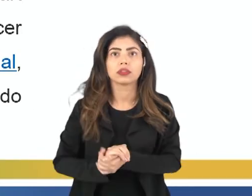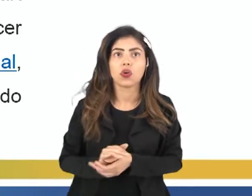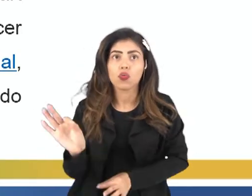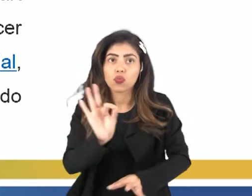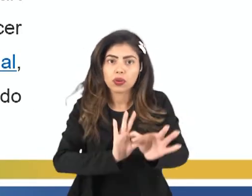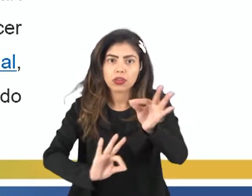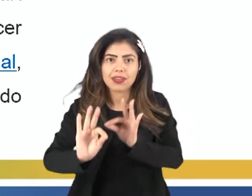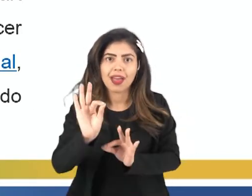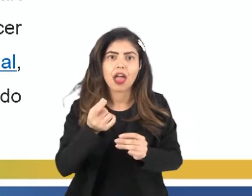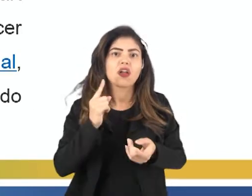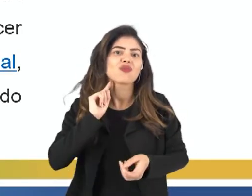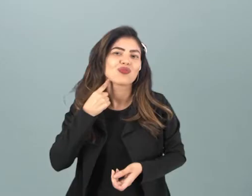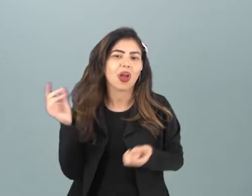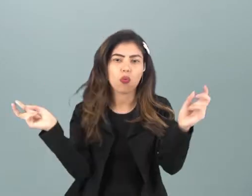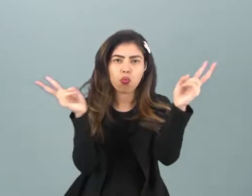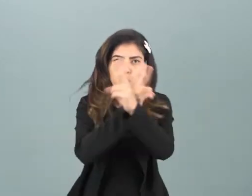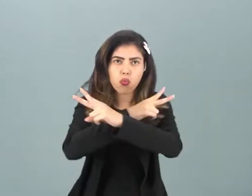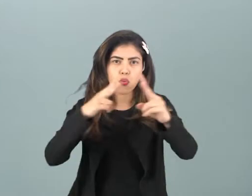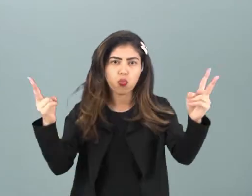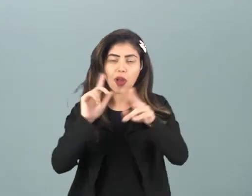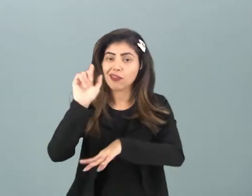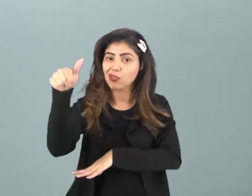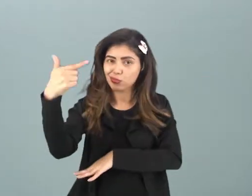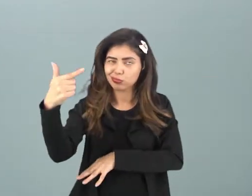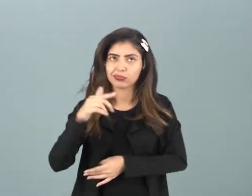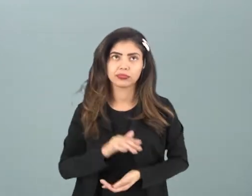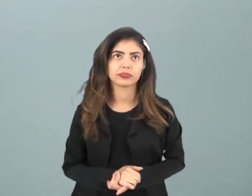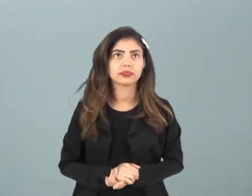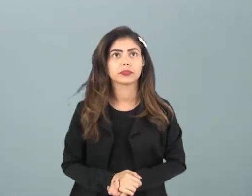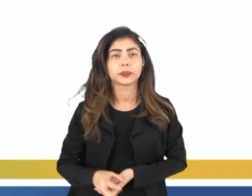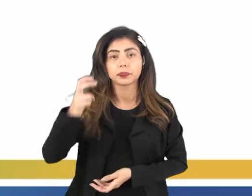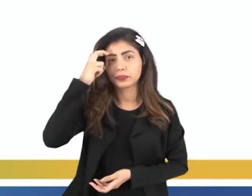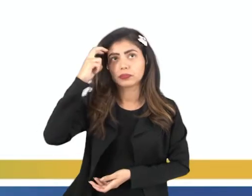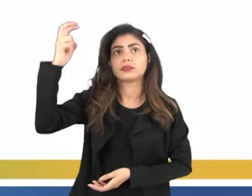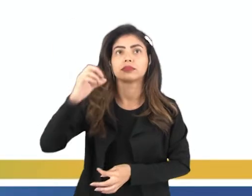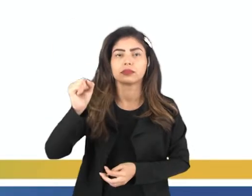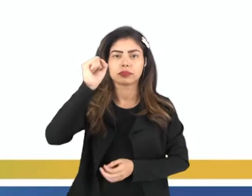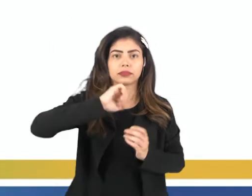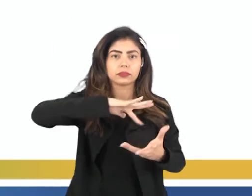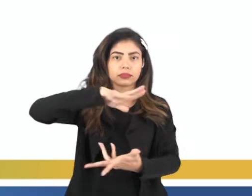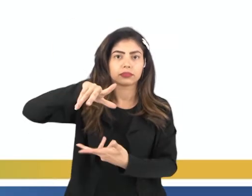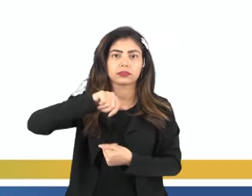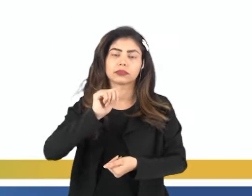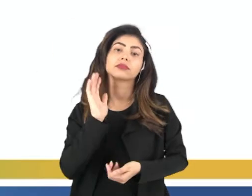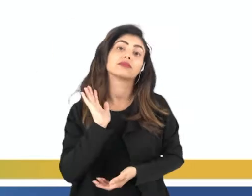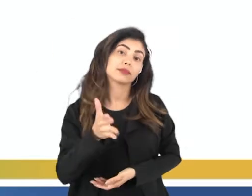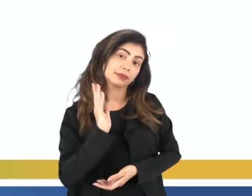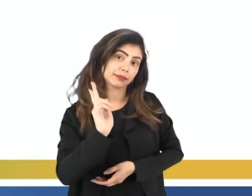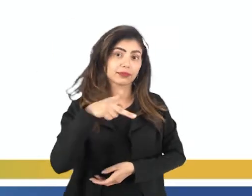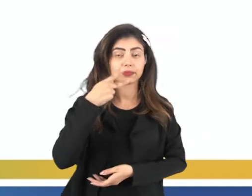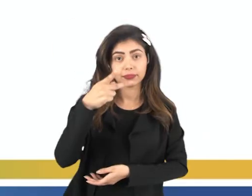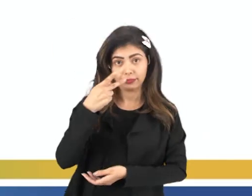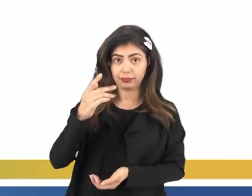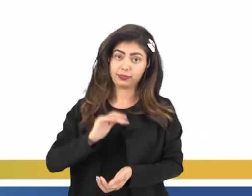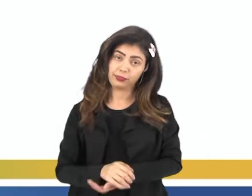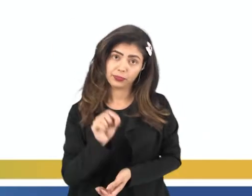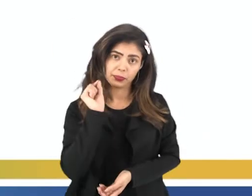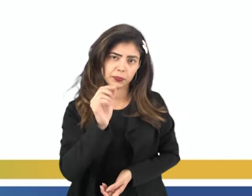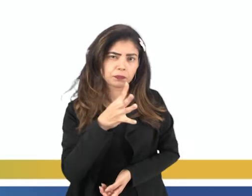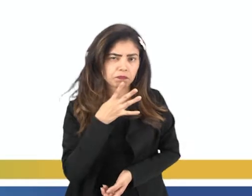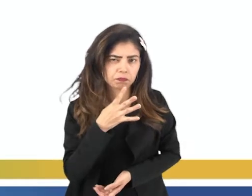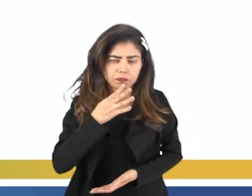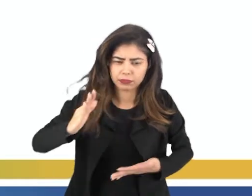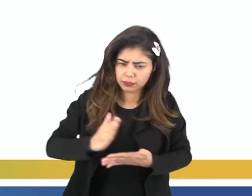do ar, entre outros. Cidades inteligentes no mundo. Então, já que a gente falou o que é Smart City, vamos